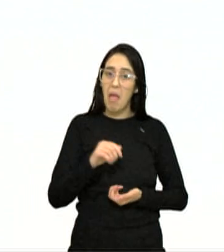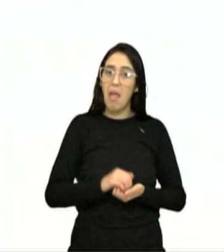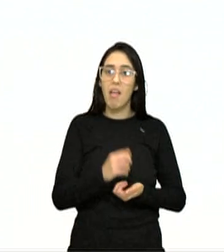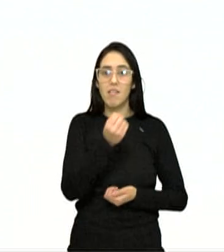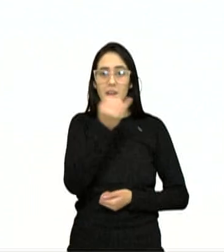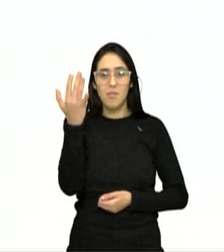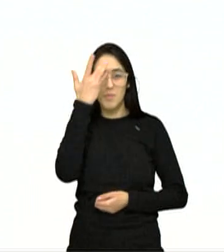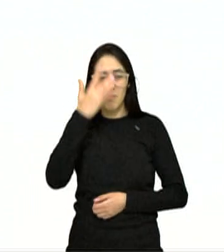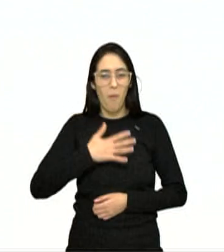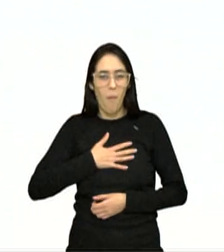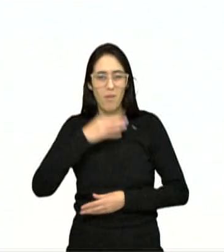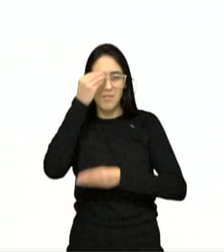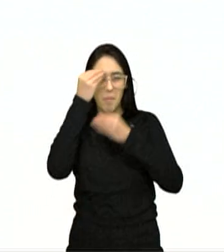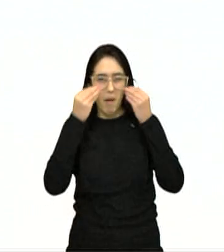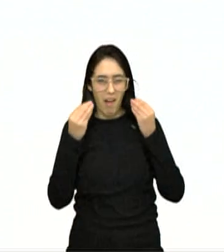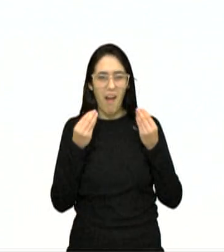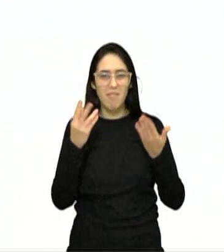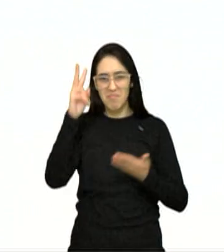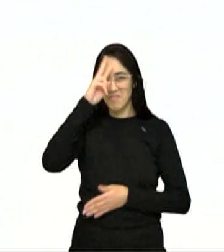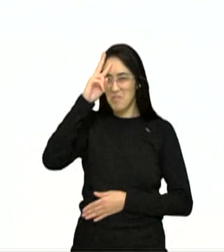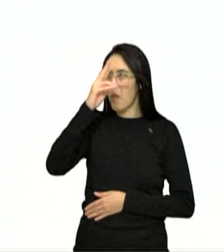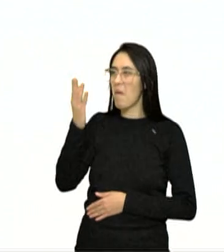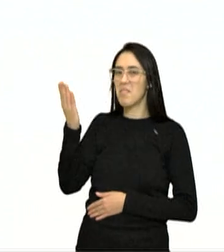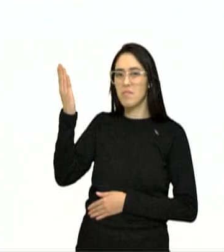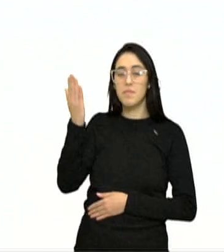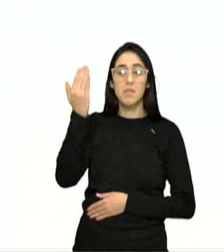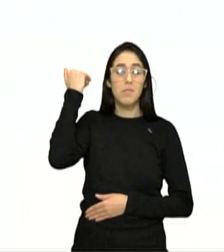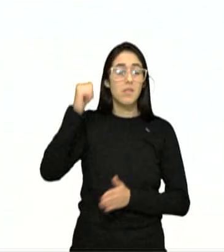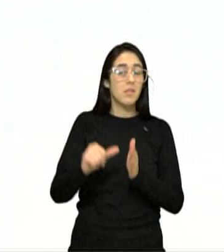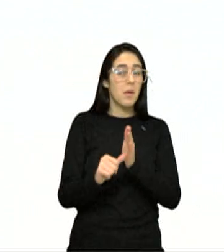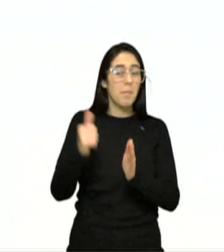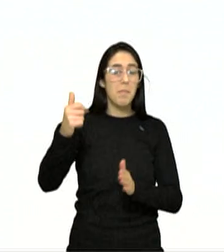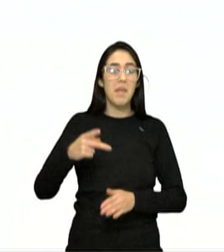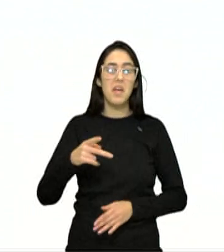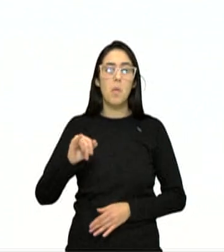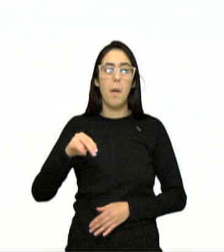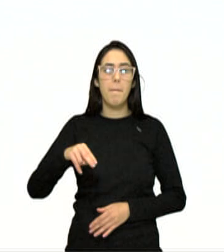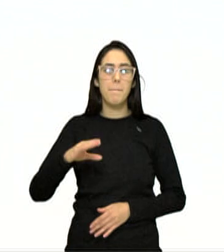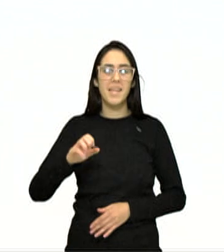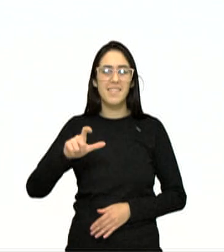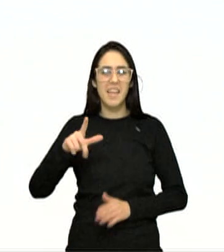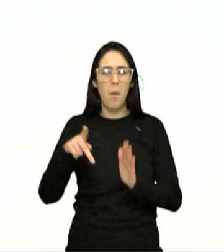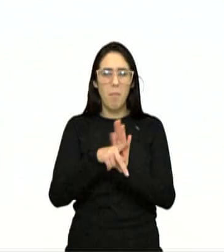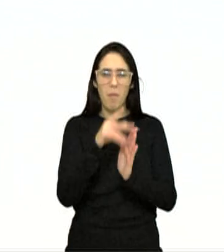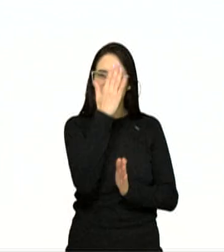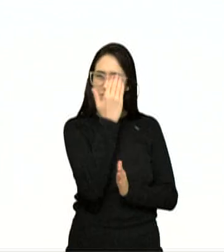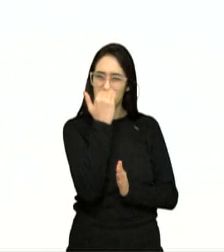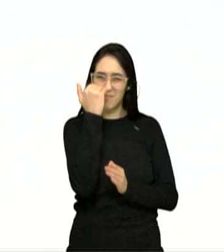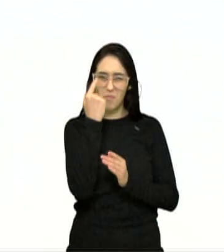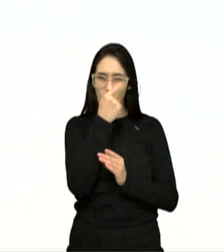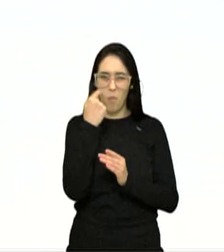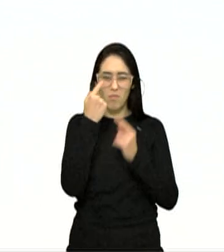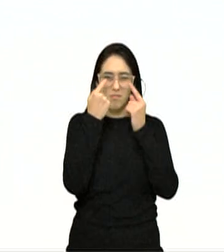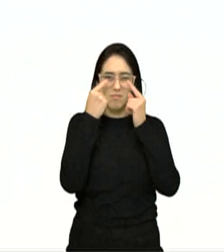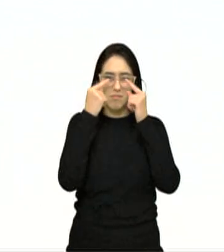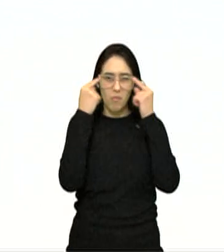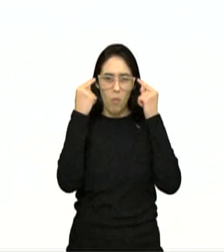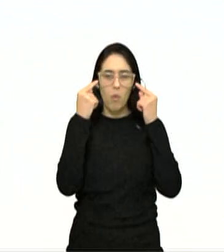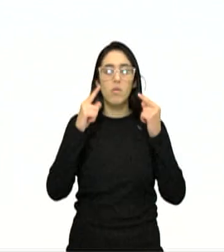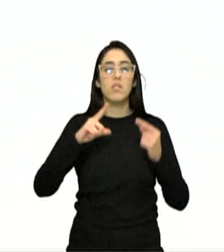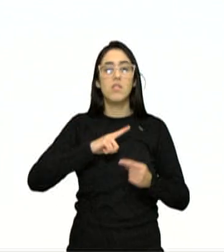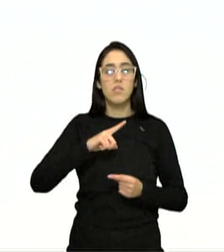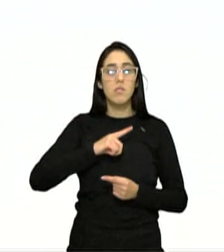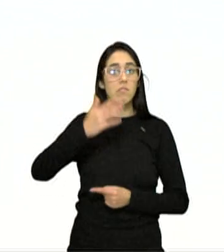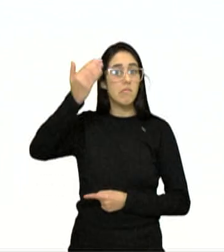de se maquiar, olha aí. Possivelmente o primeiro pincel de maquiagem surgia há aproximadamente